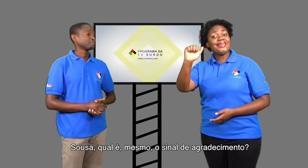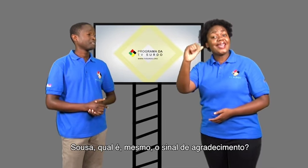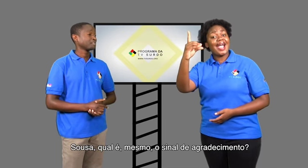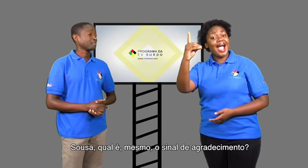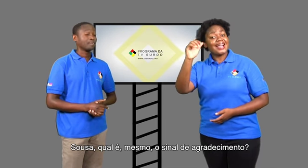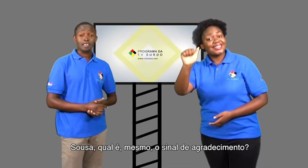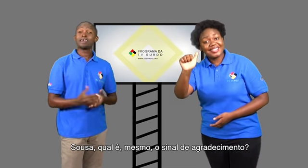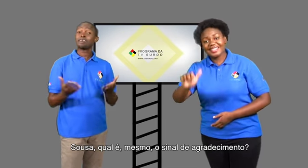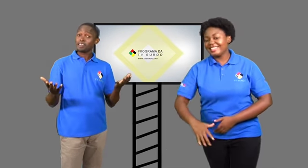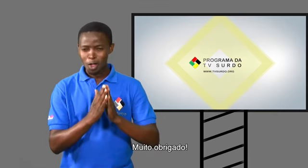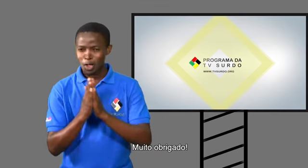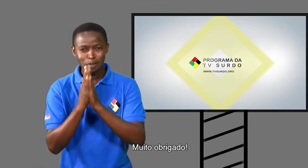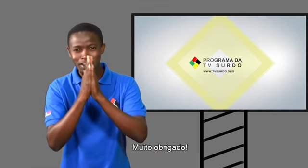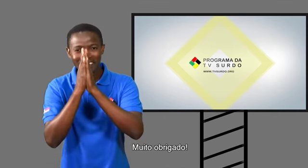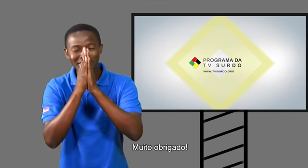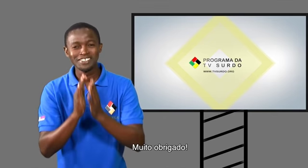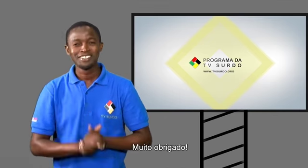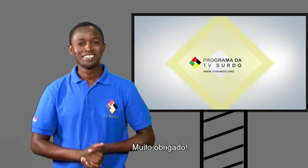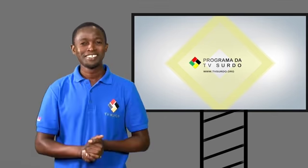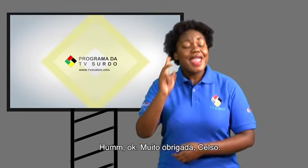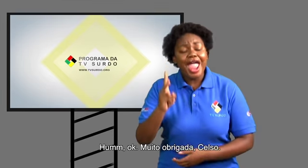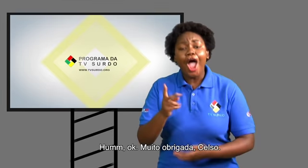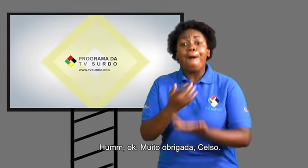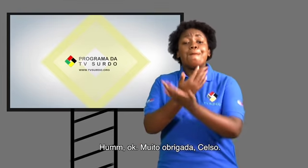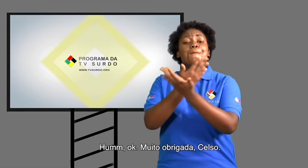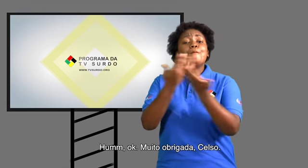agradecimento mesmo? Muito obrigado.